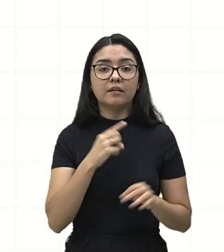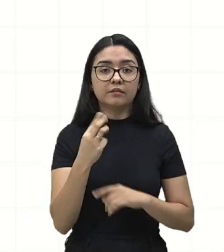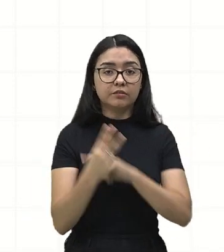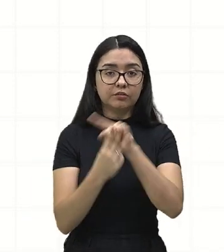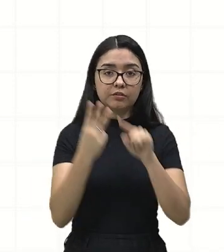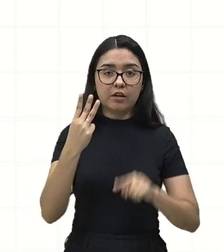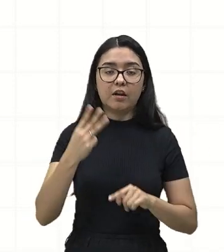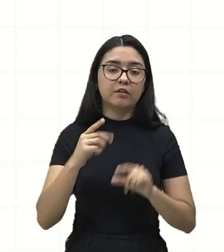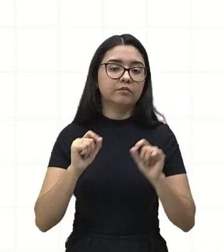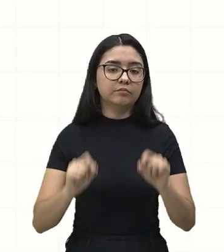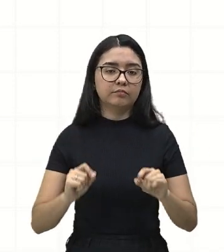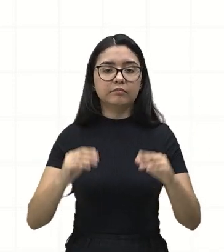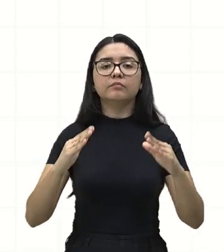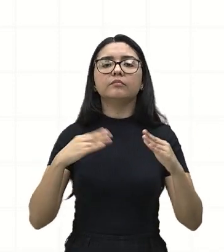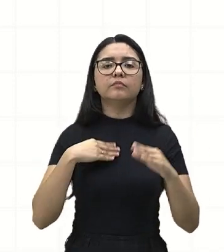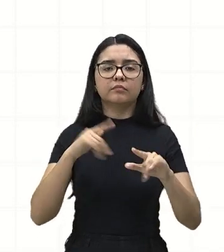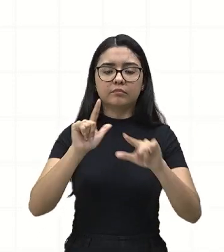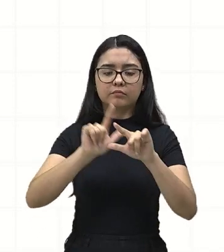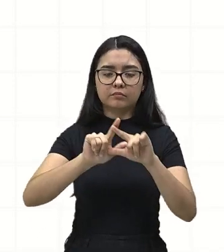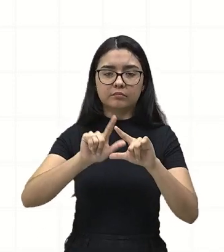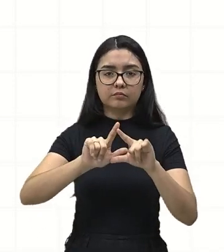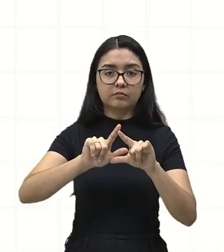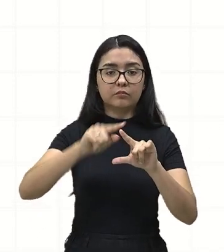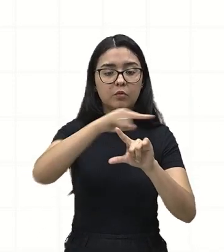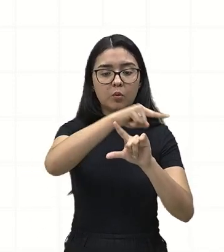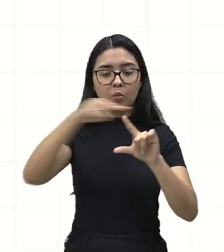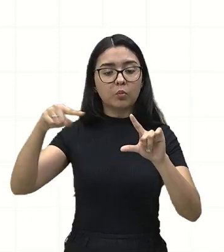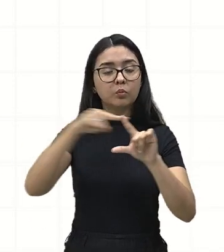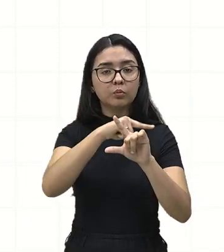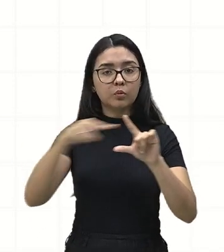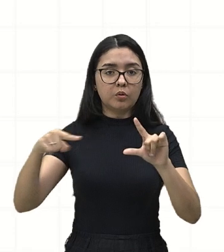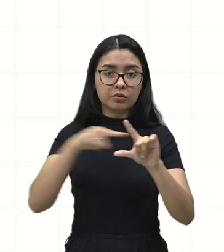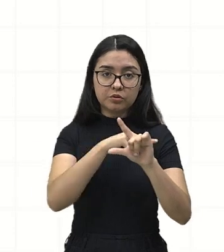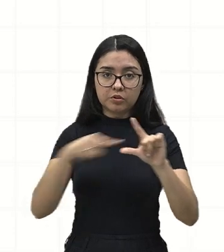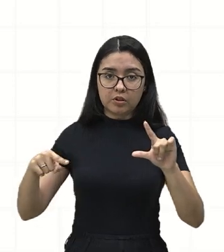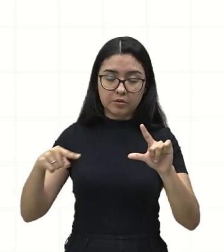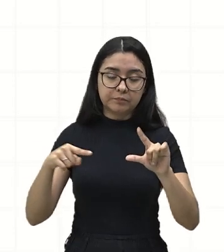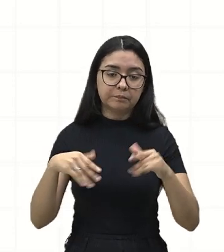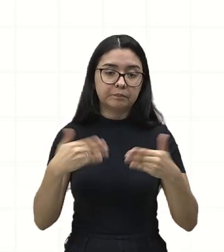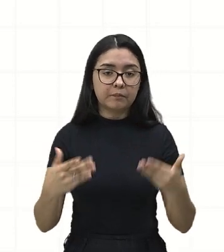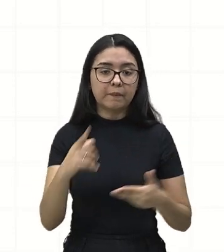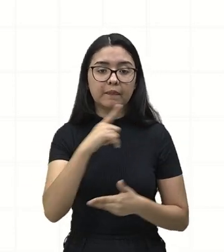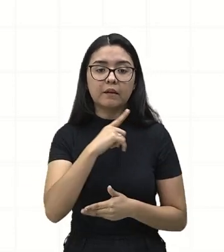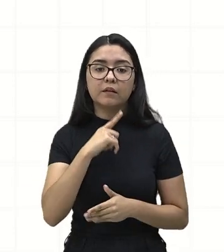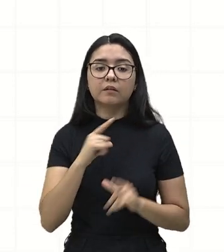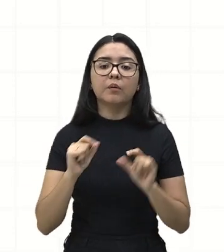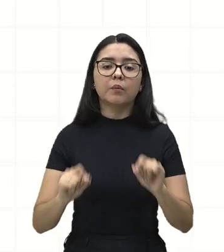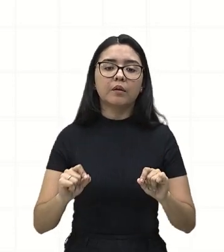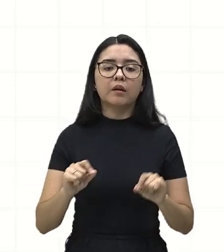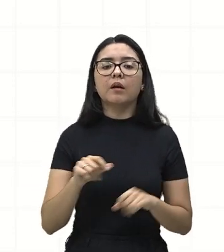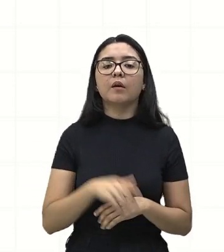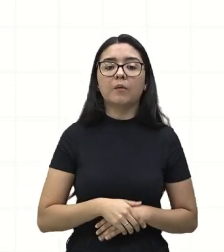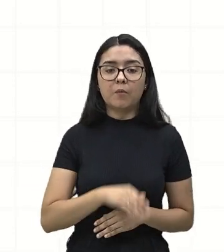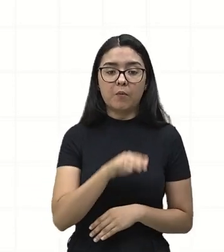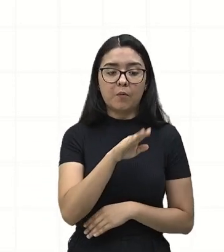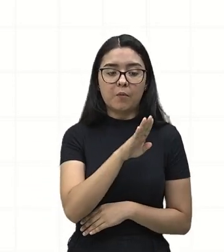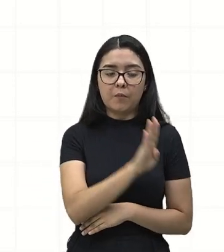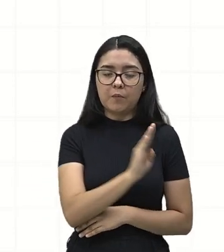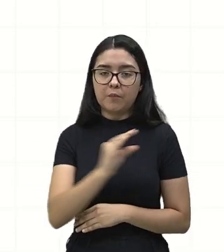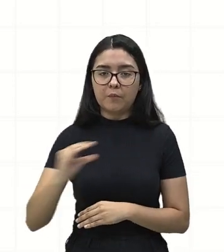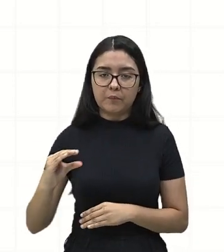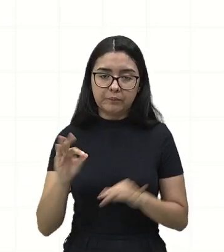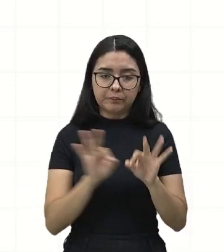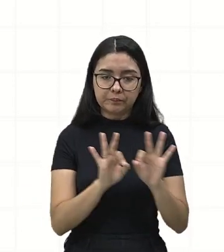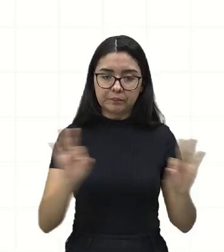Então aqui, ó, nós temos o lado do triângulo, lado BC. Aqui pelo vértice